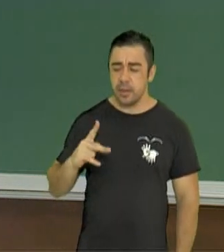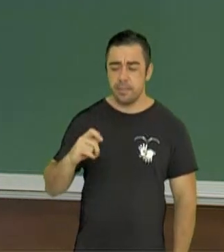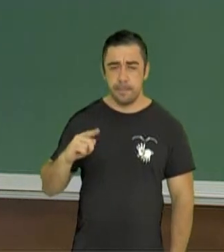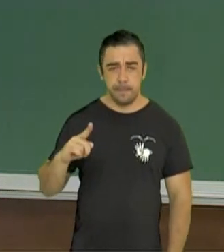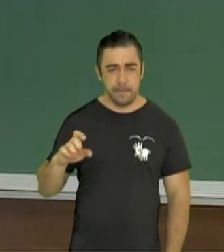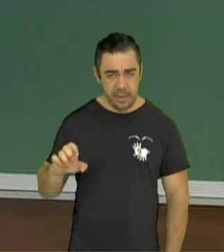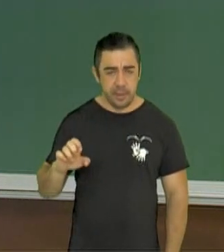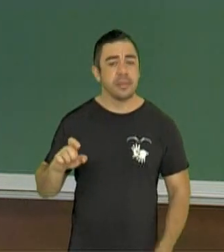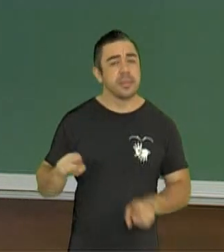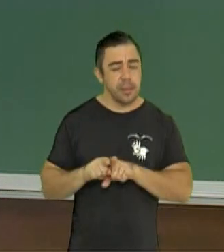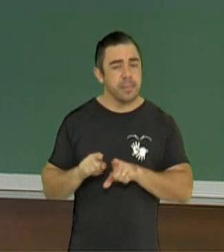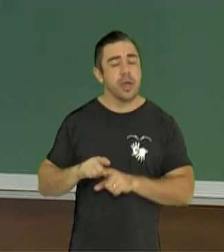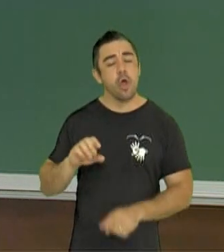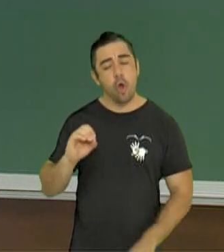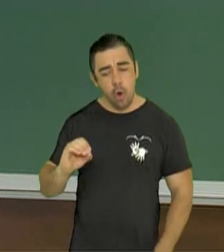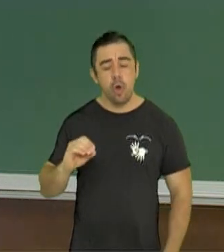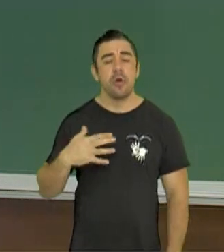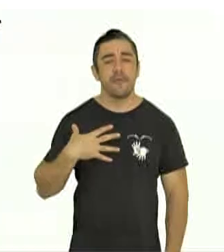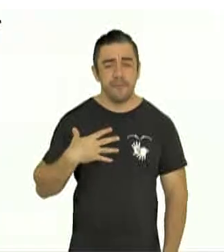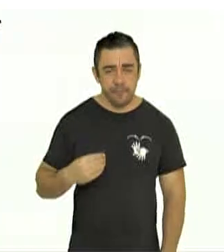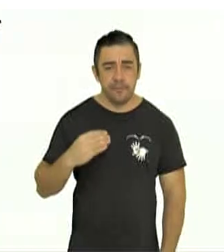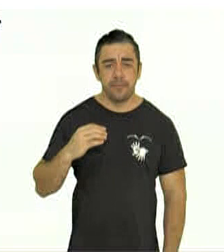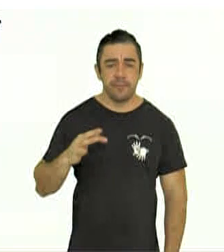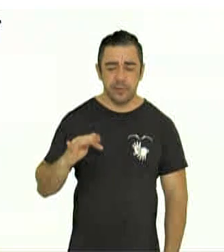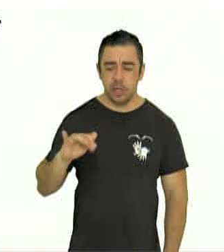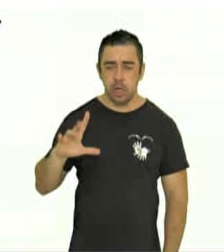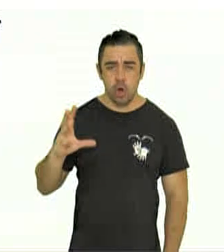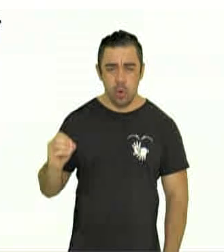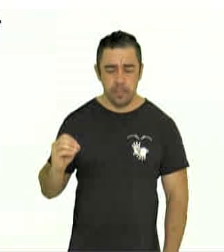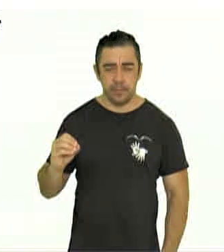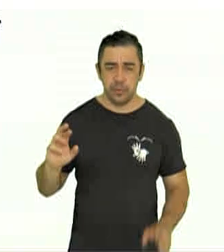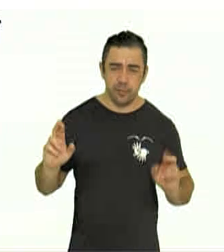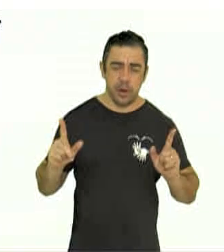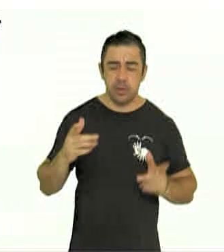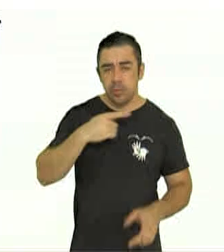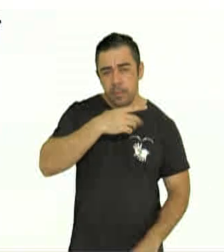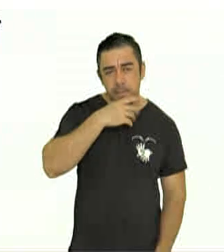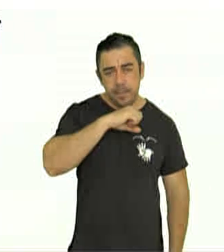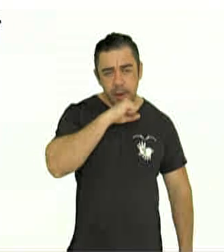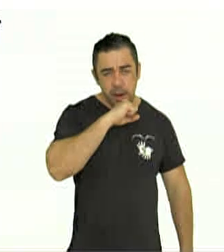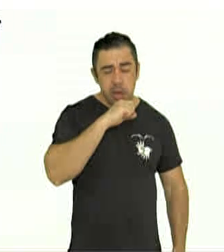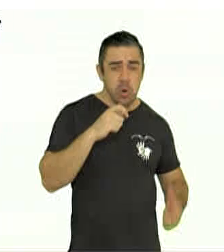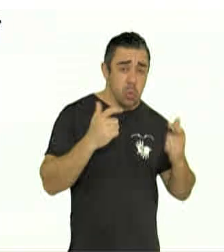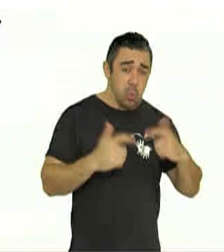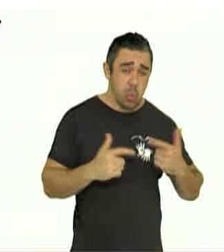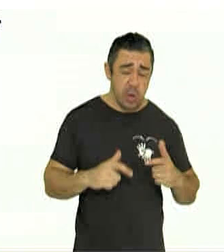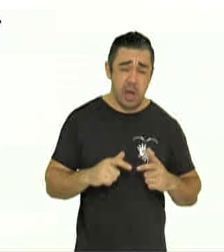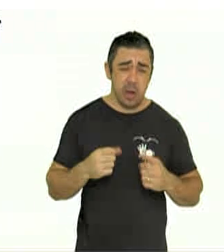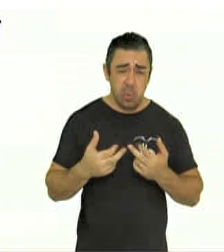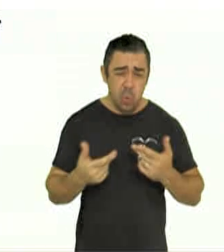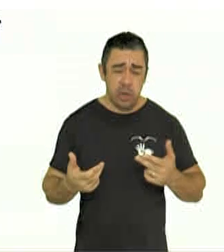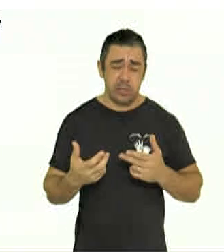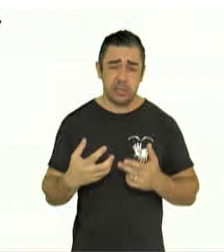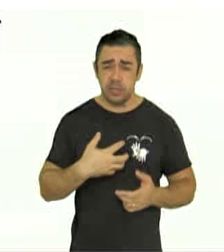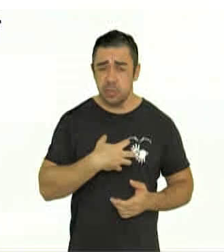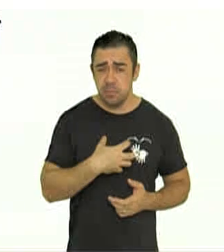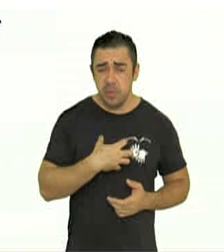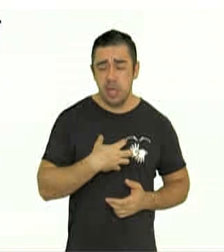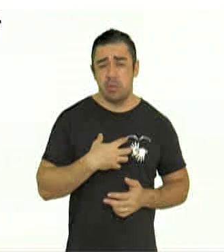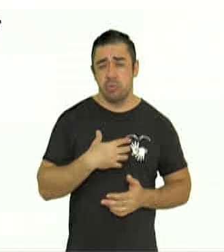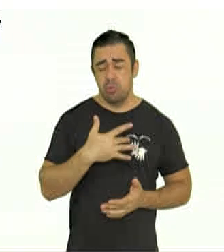em contraposição ao pai. Não encontramos o lugar comum, o apelo ao sentimento de